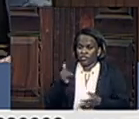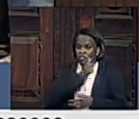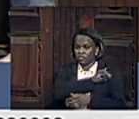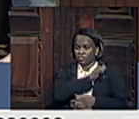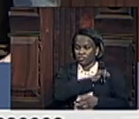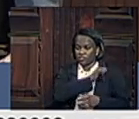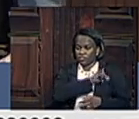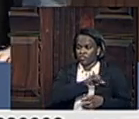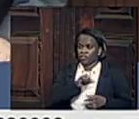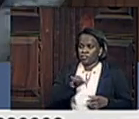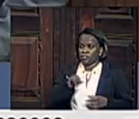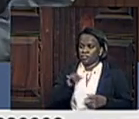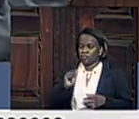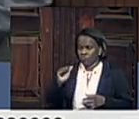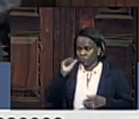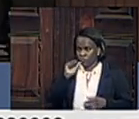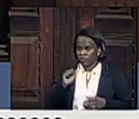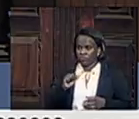Janeiro Refrescos.